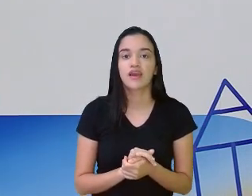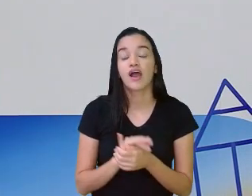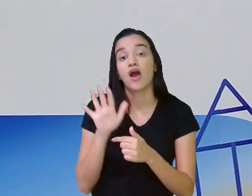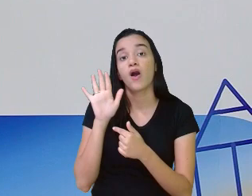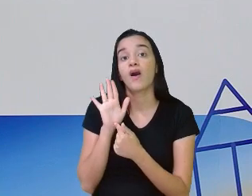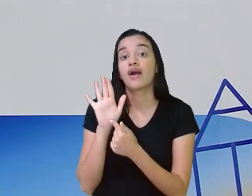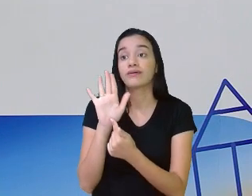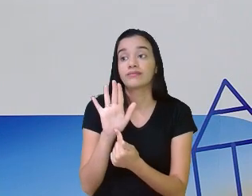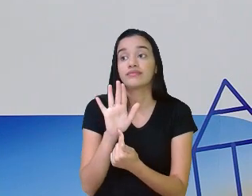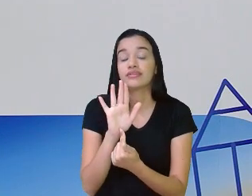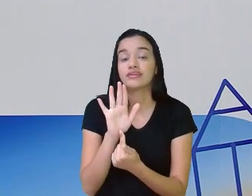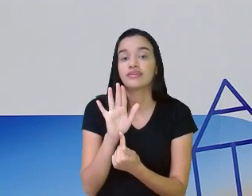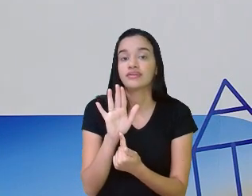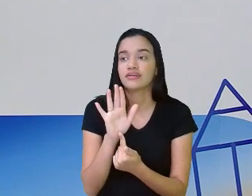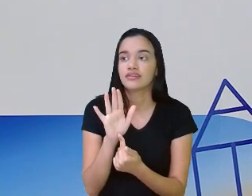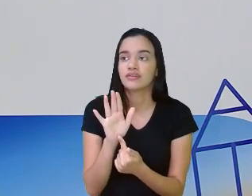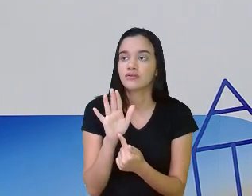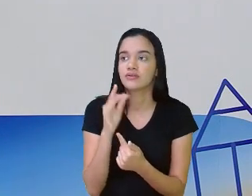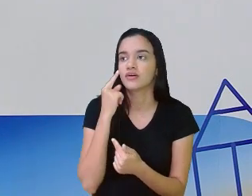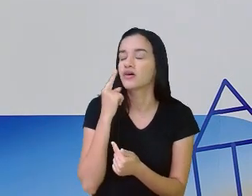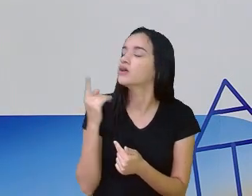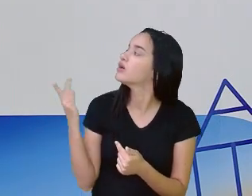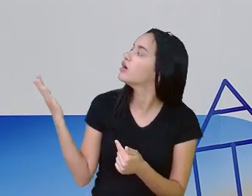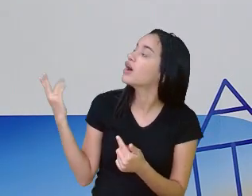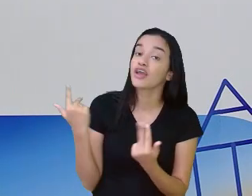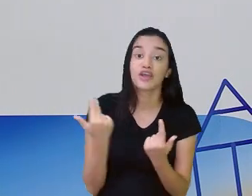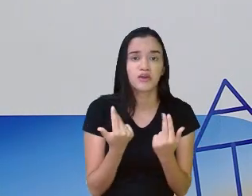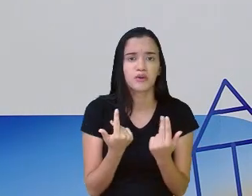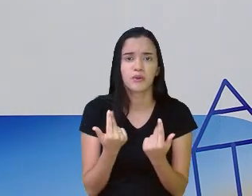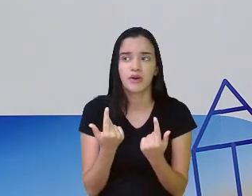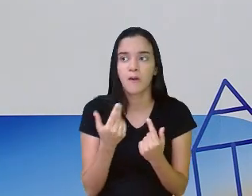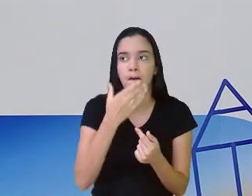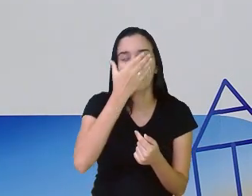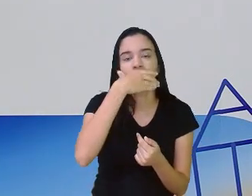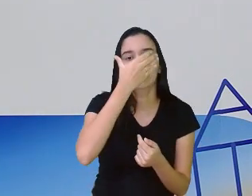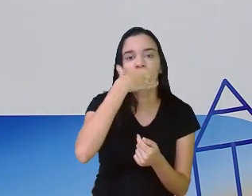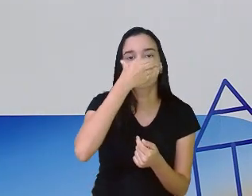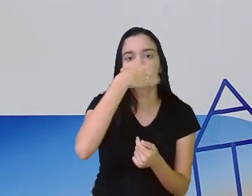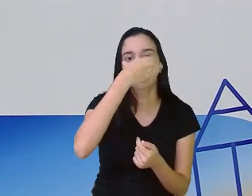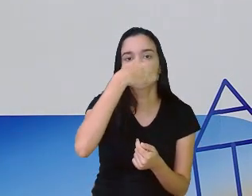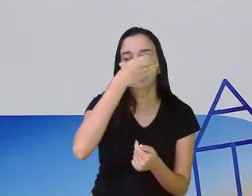representação será essa, o meu inteiro, como ali, aquela maçã.